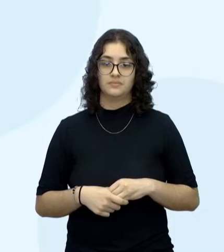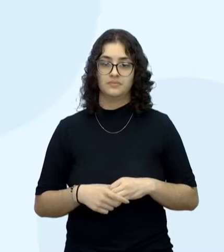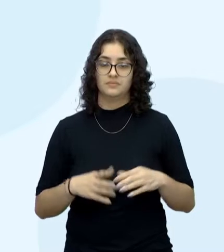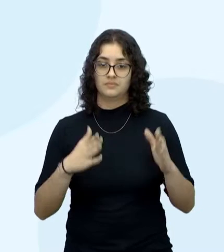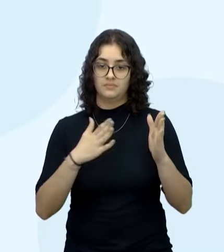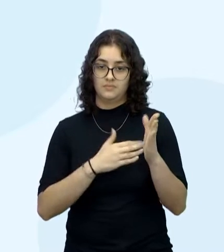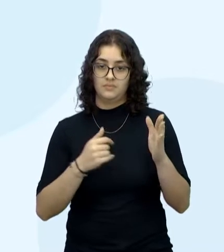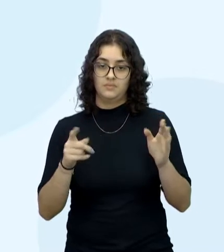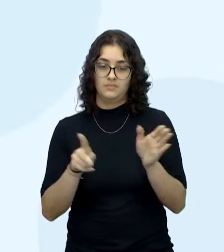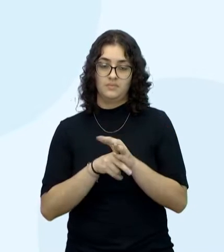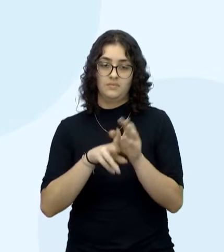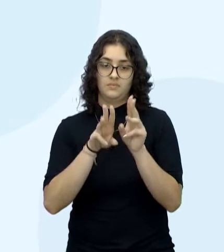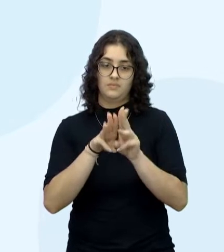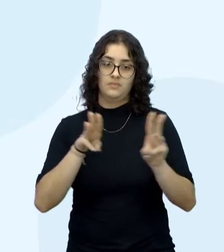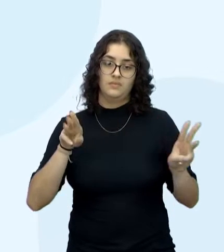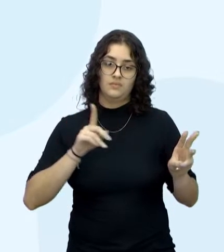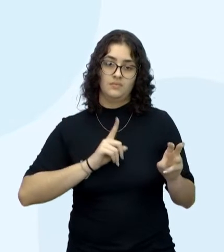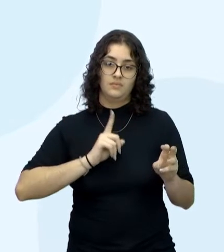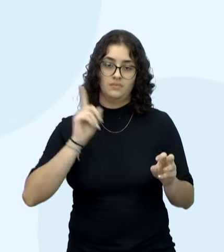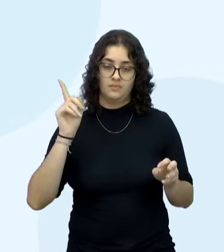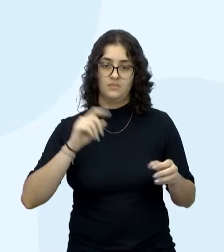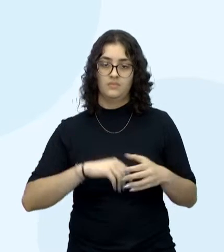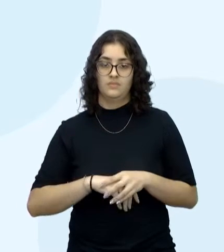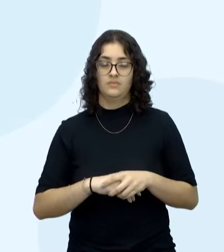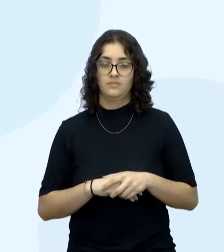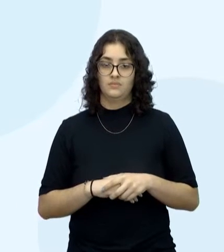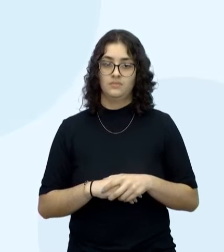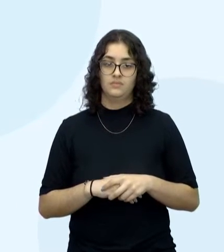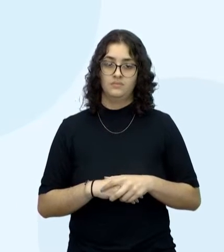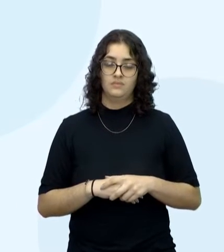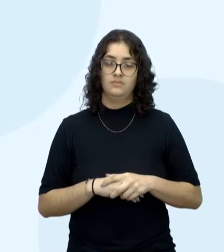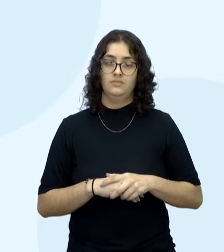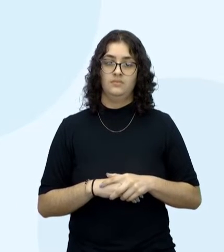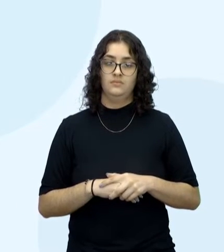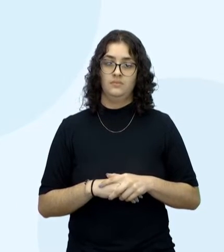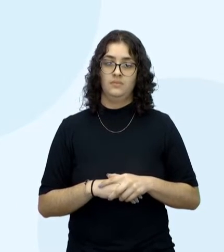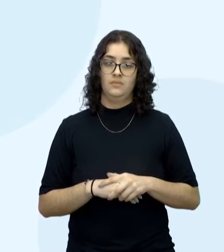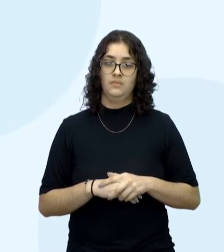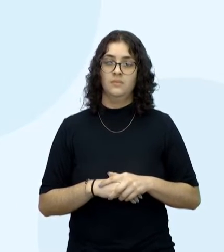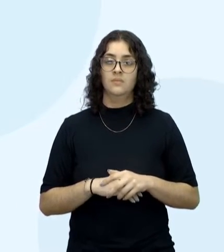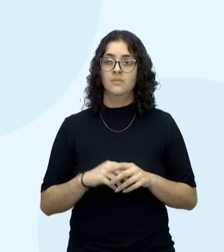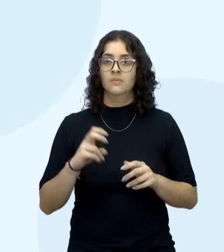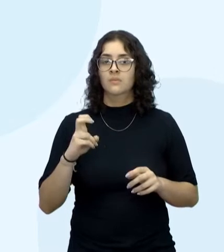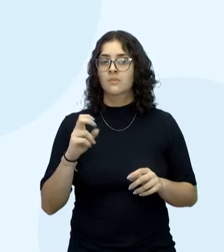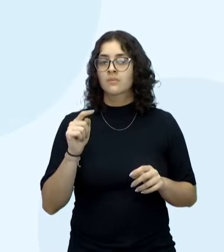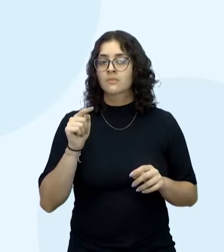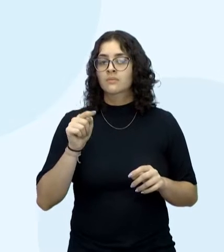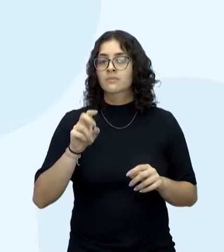Tirados desse site, do Sistema Nacional de Informações sobre o Saneamento, né? Dos